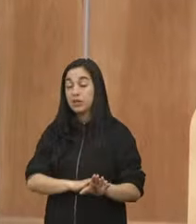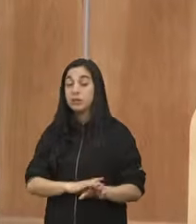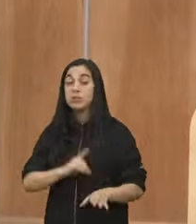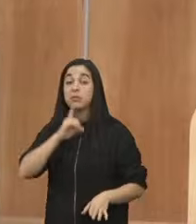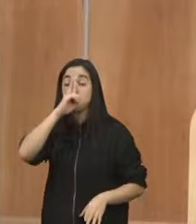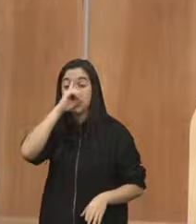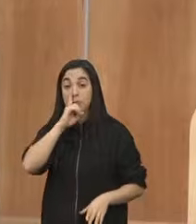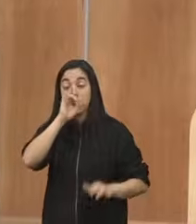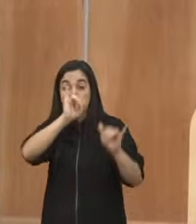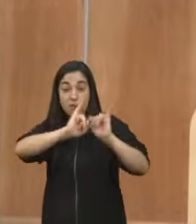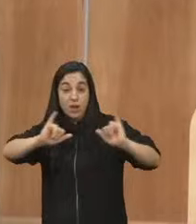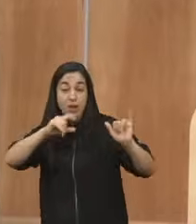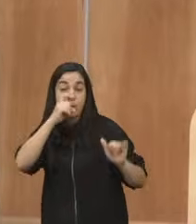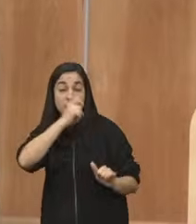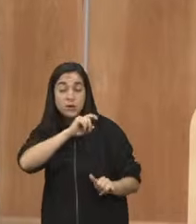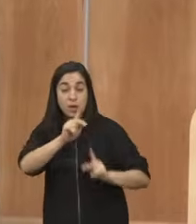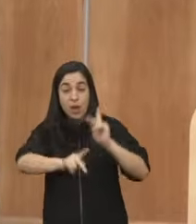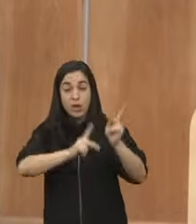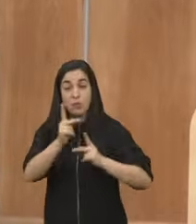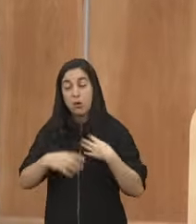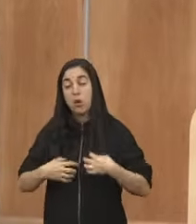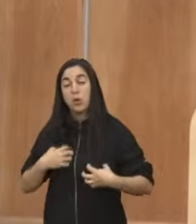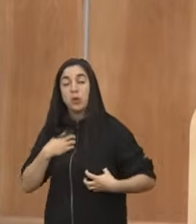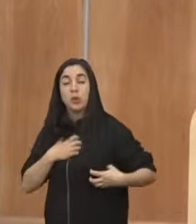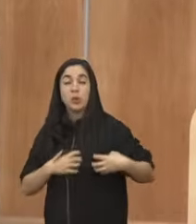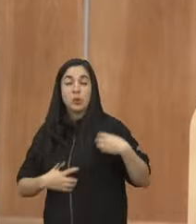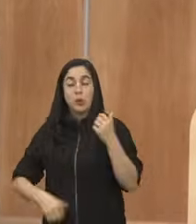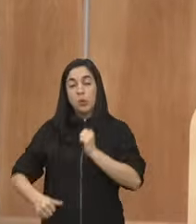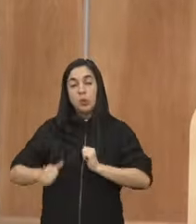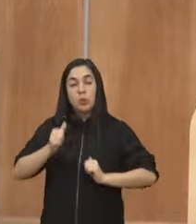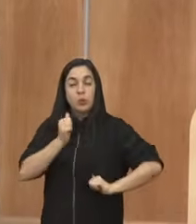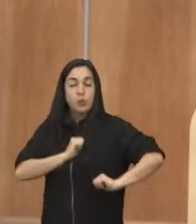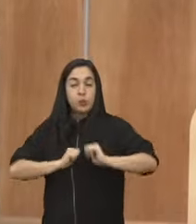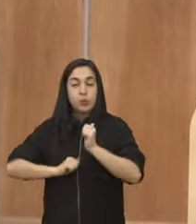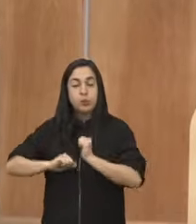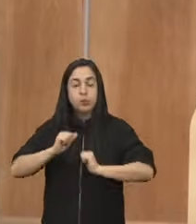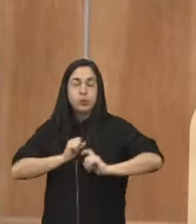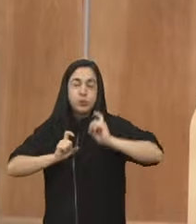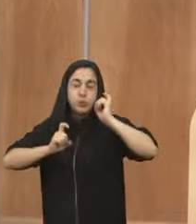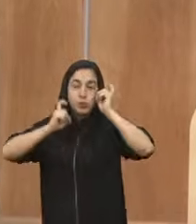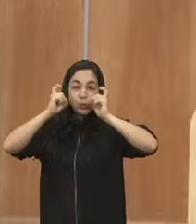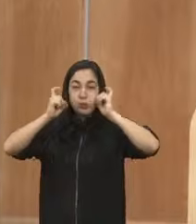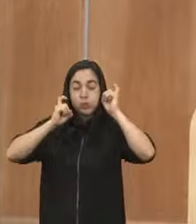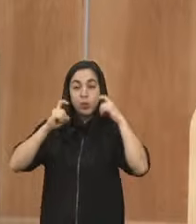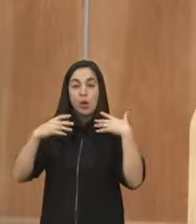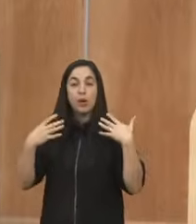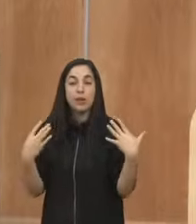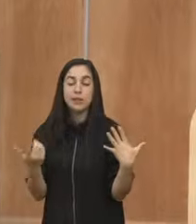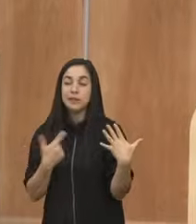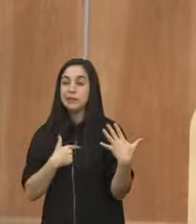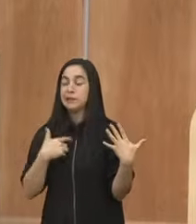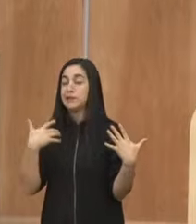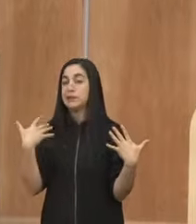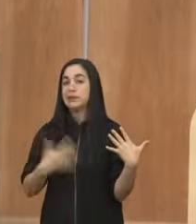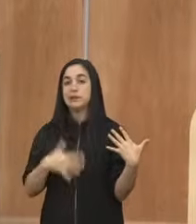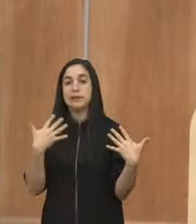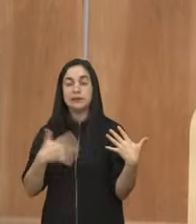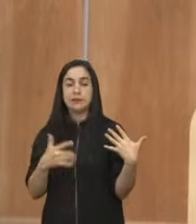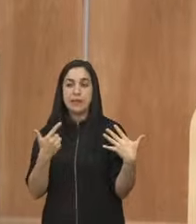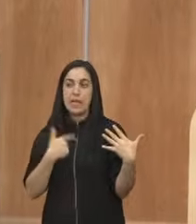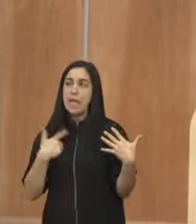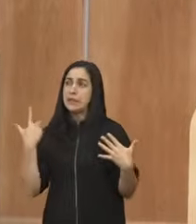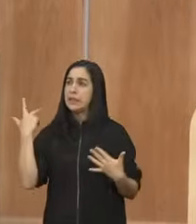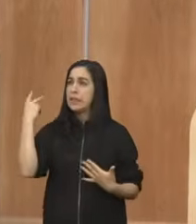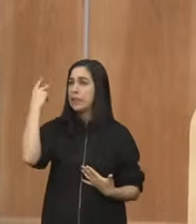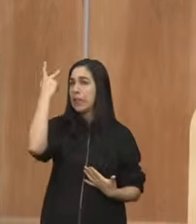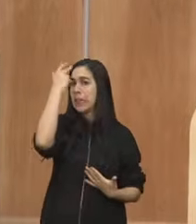população aflita, com a cabeça a milhão, achando, olha, puxa vida, eu sou cabeleireiro,